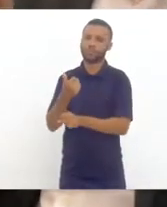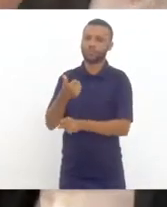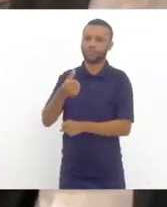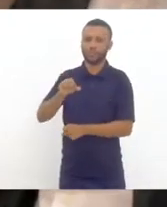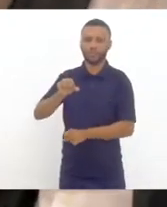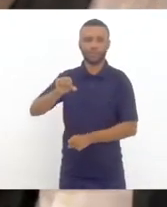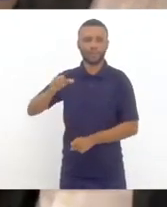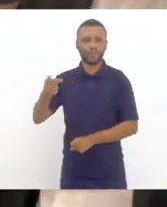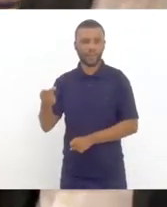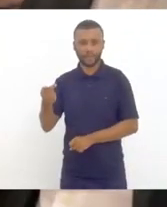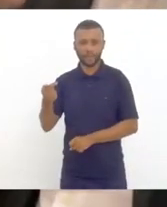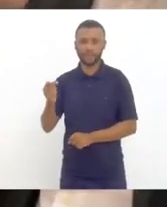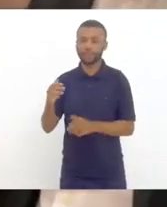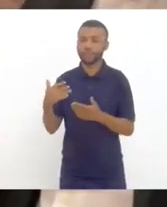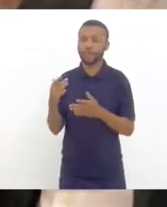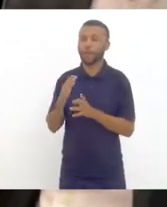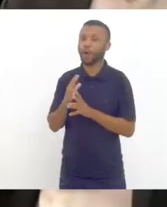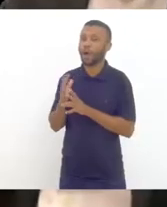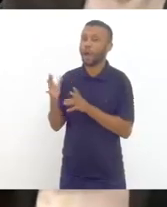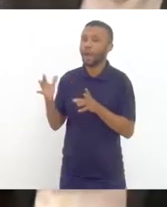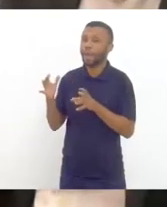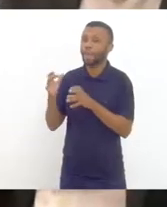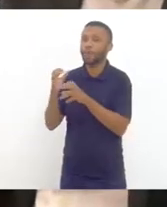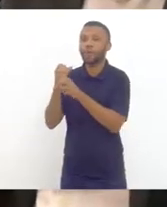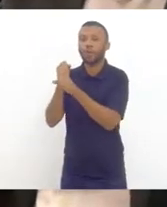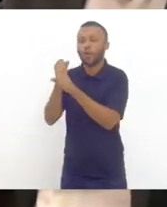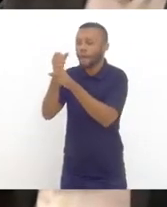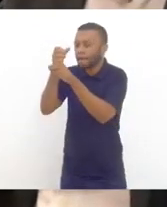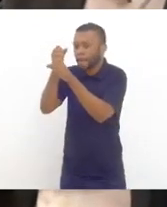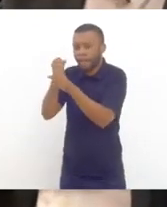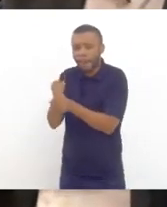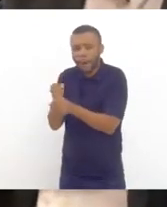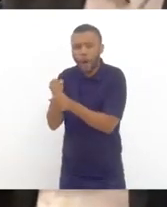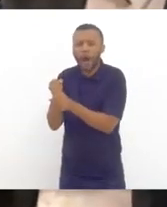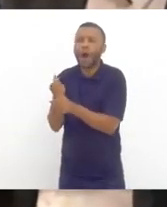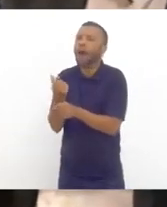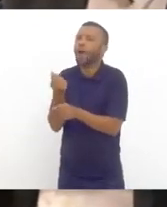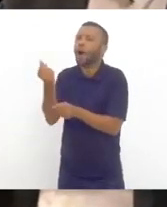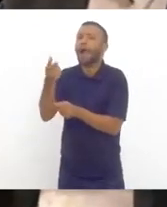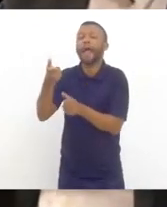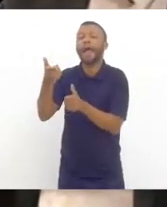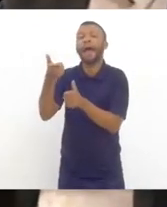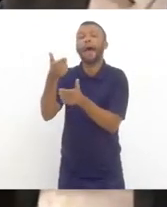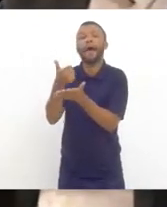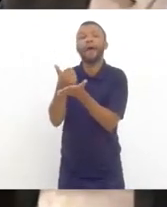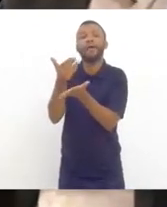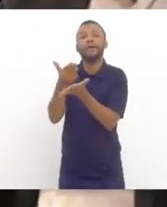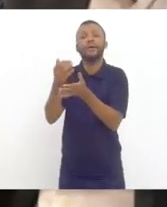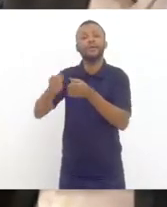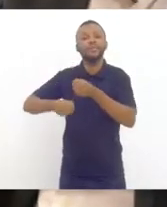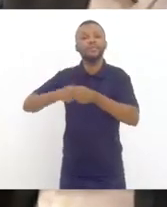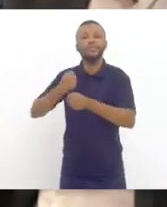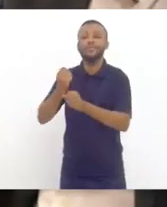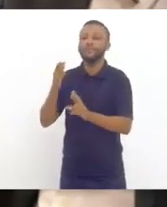Então, é calculado também quanto que seria a divisão daquele ano e do ano de